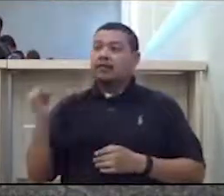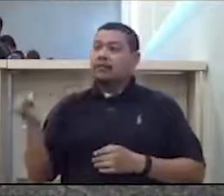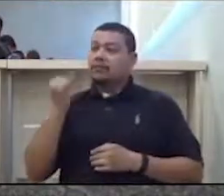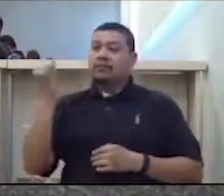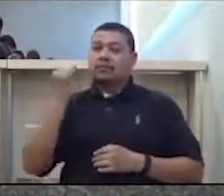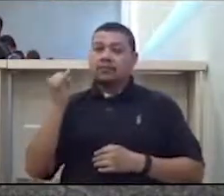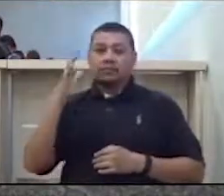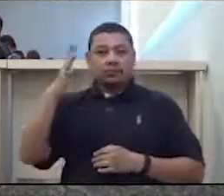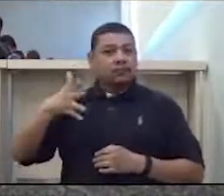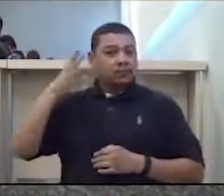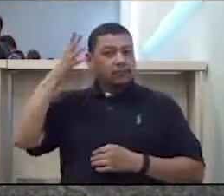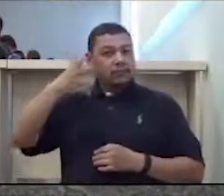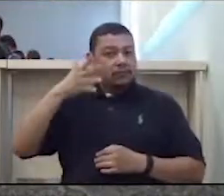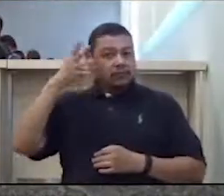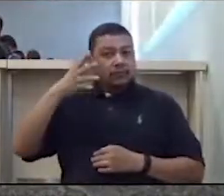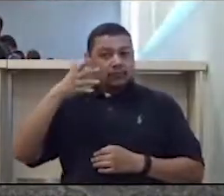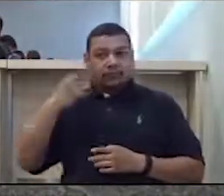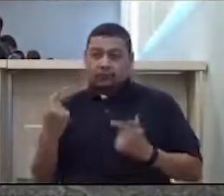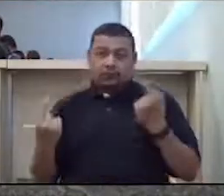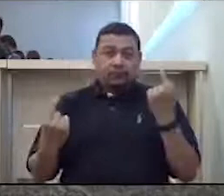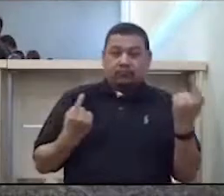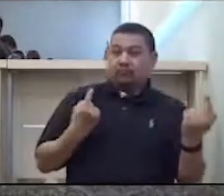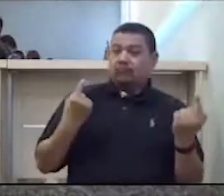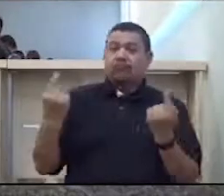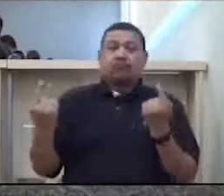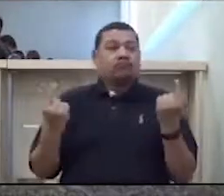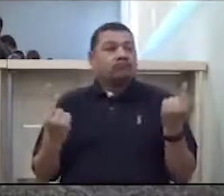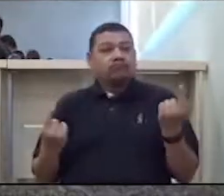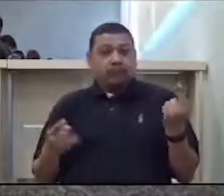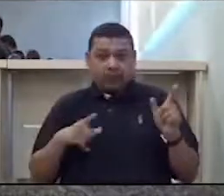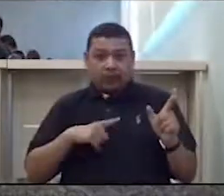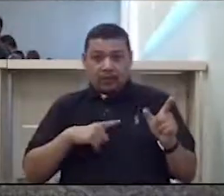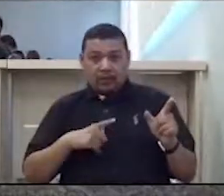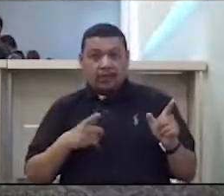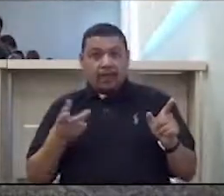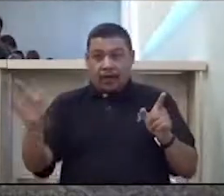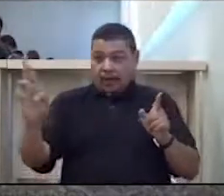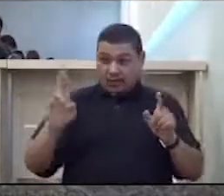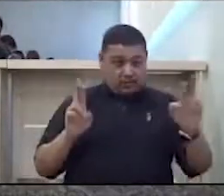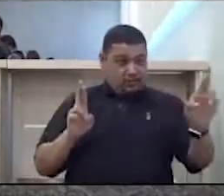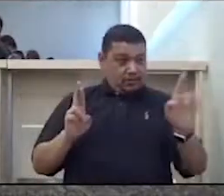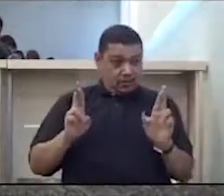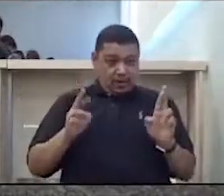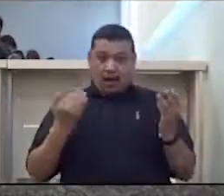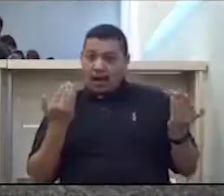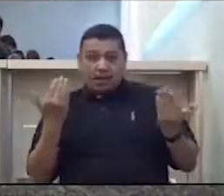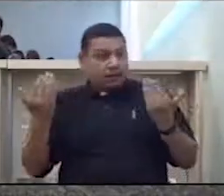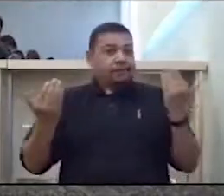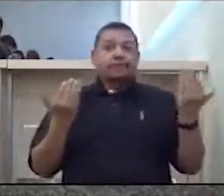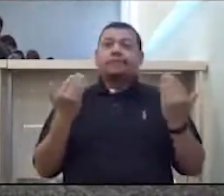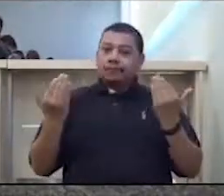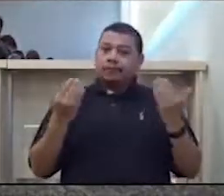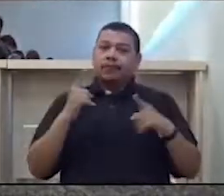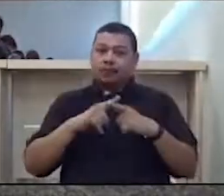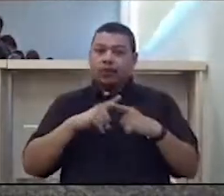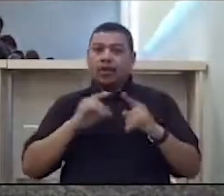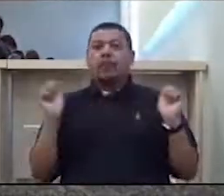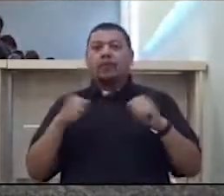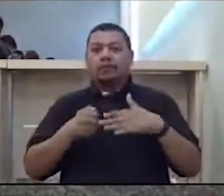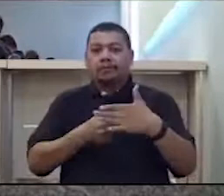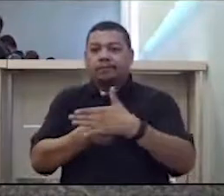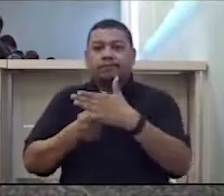senhor de ouvir os dois lados e realmente, né, a gente ter uma resposta, porque nós estamos aqui é para isso, é para poder cobrar,